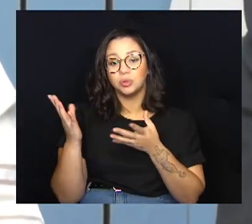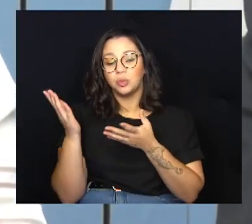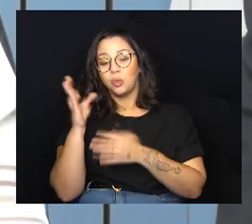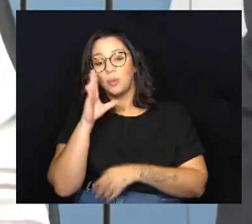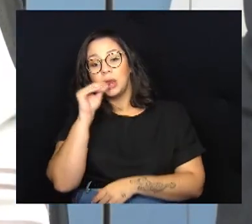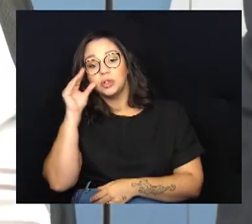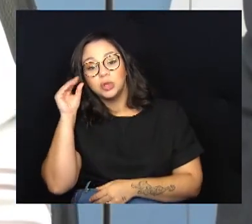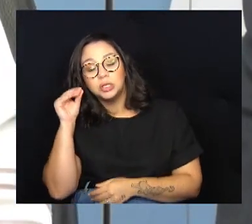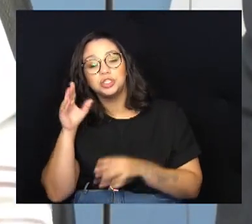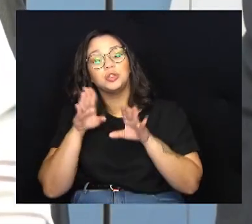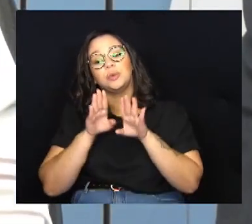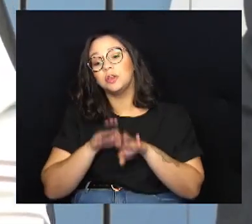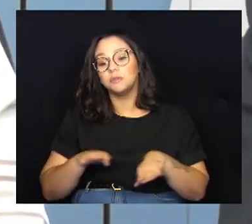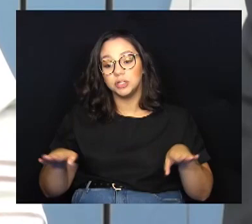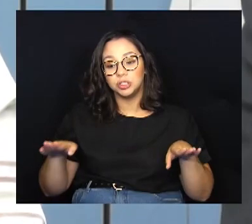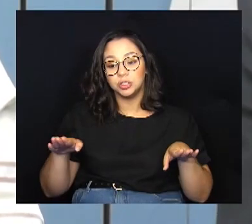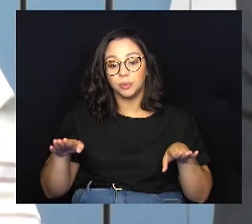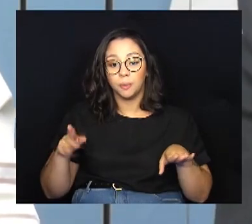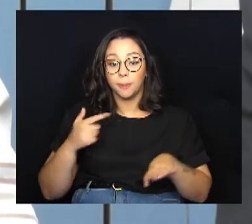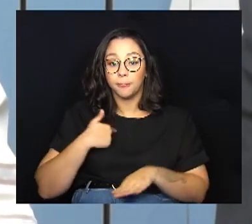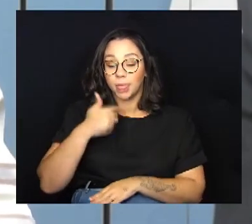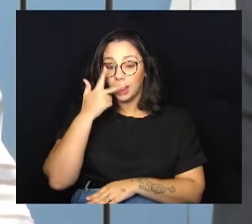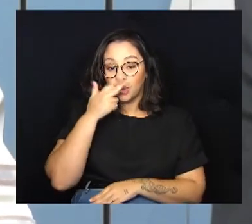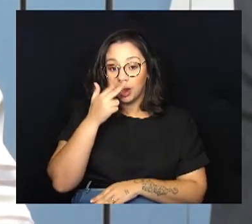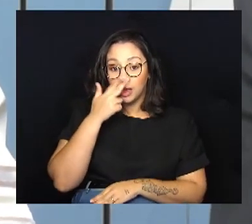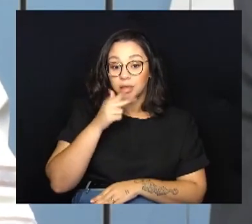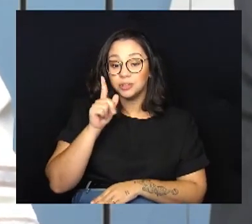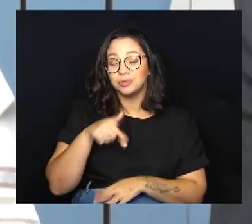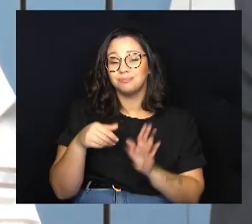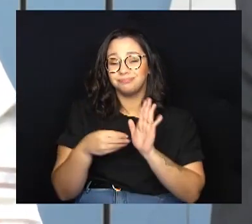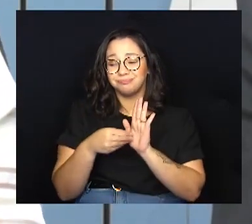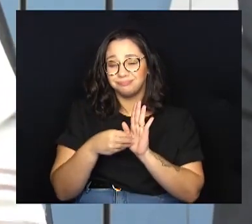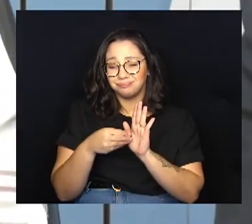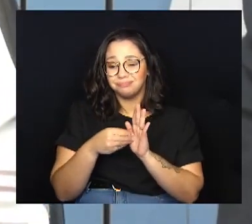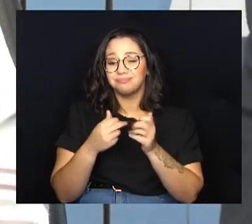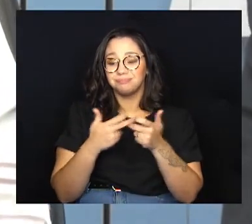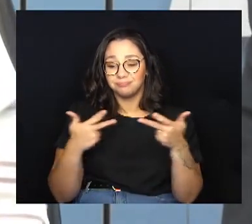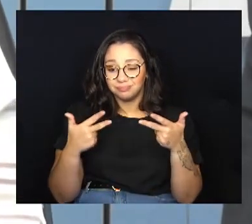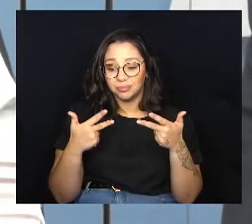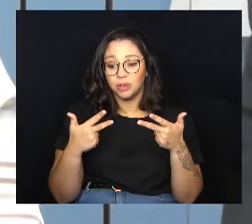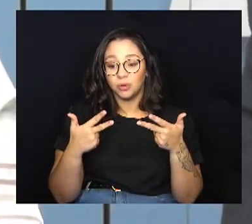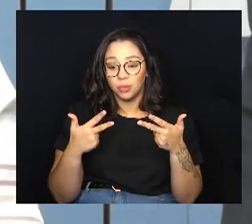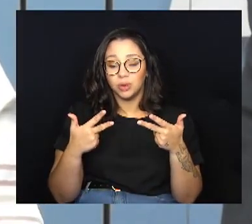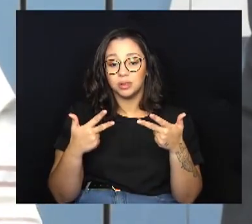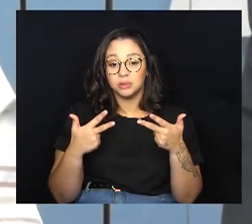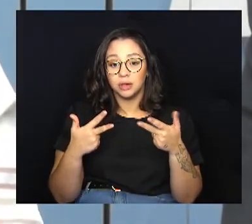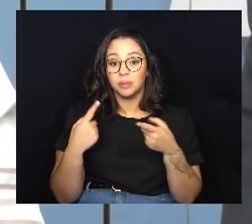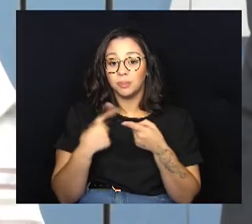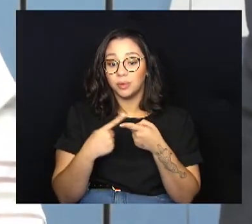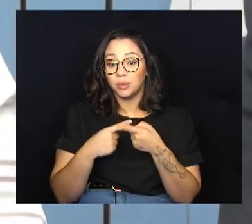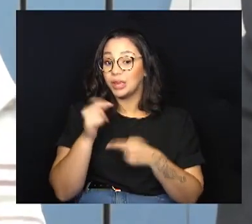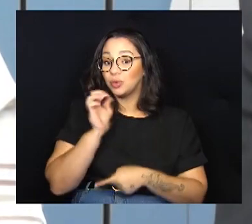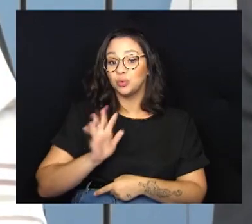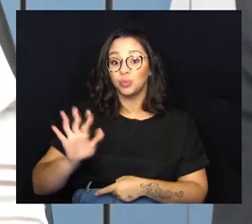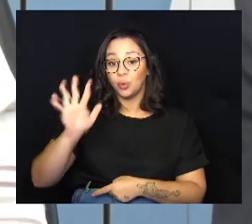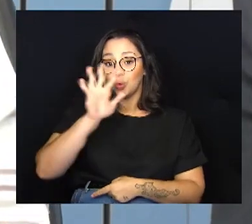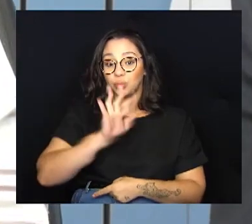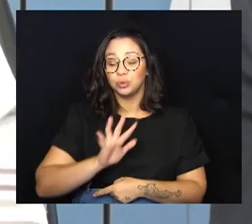tanto no estadual, a Marilda vai falar um pouco no Comem, vamos também trabalhar